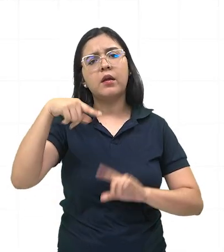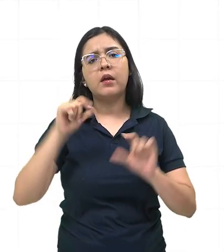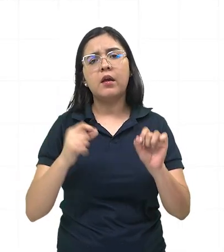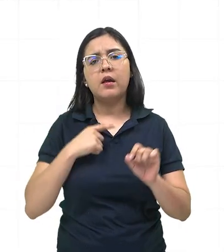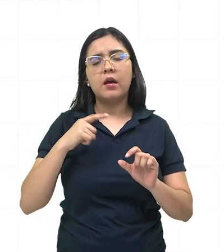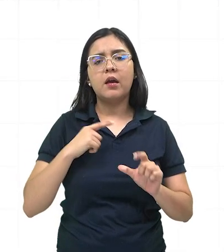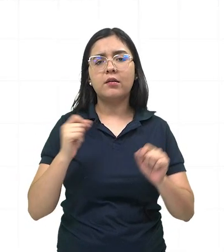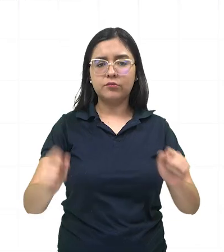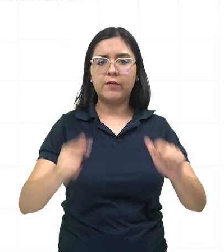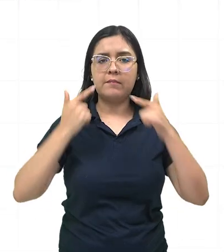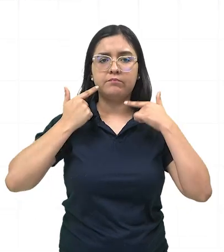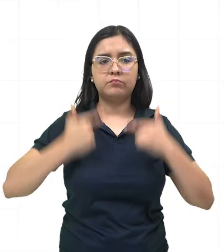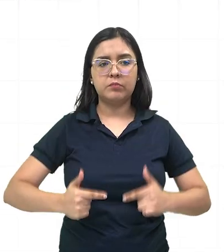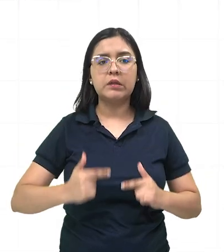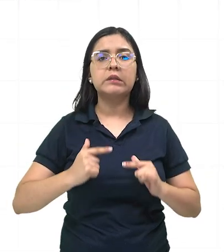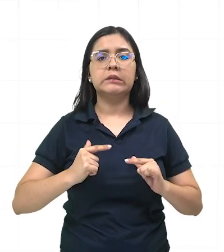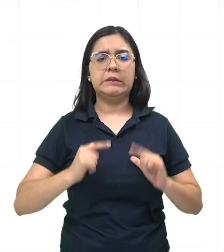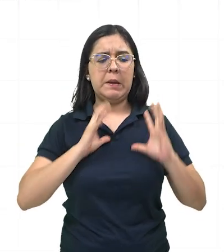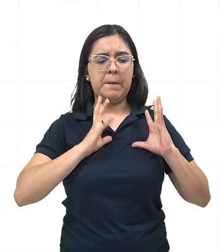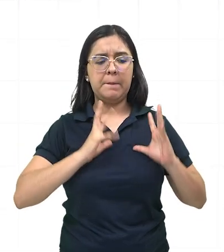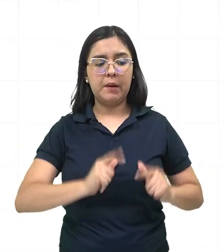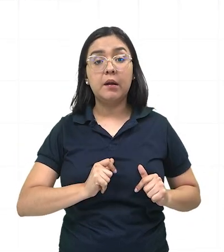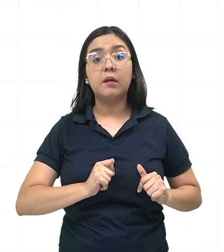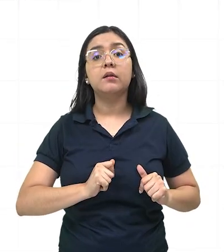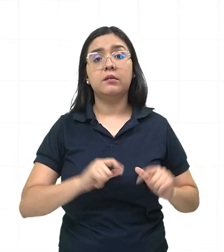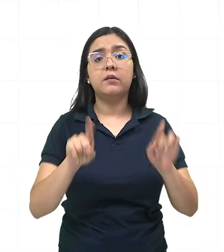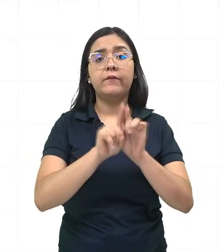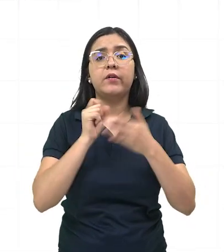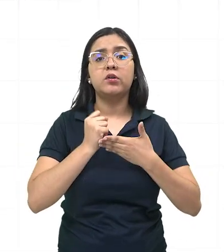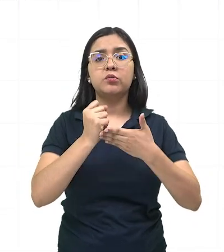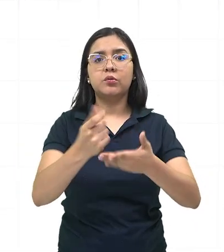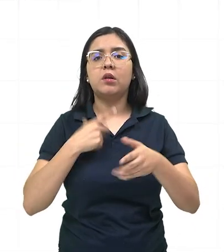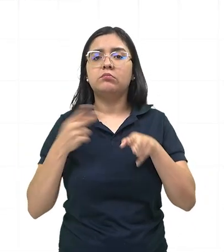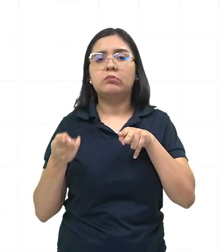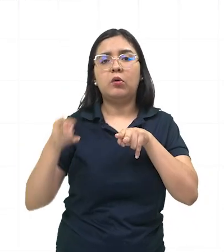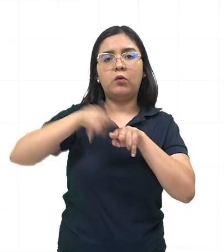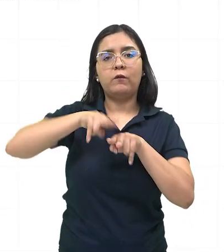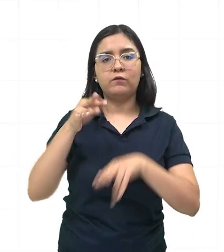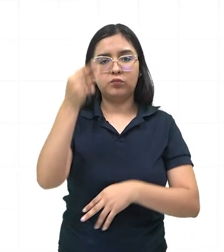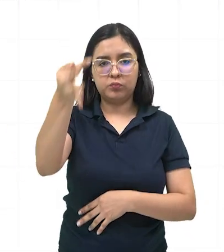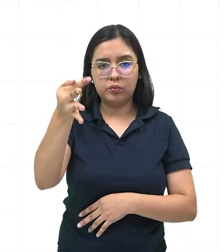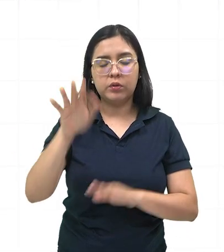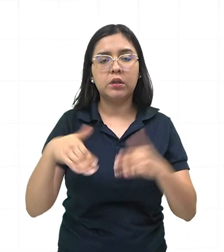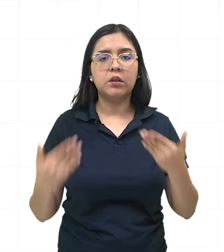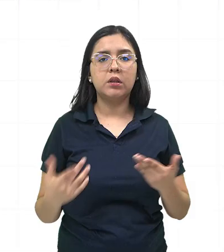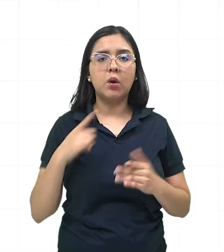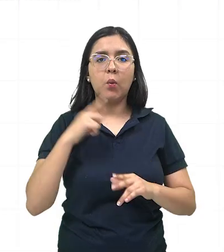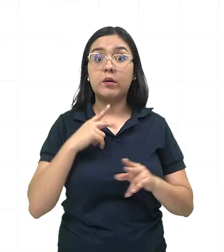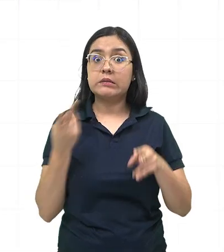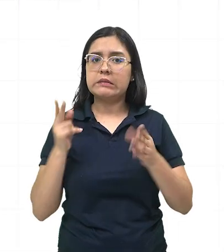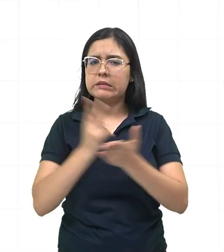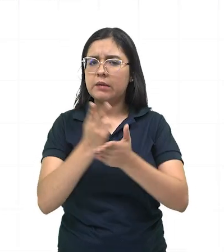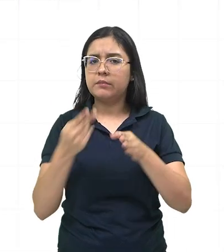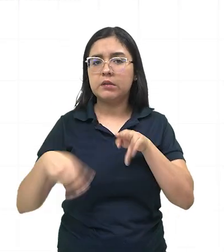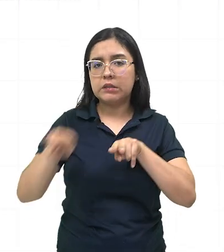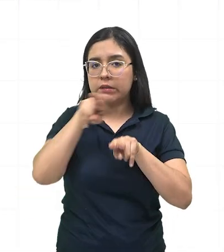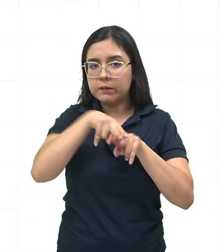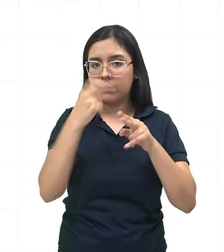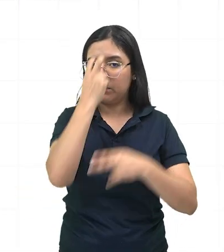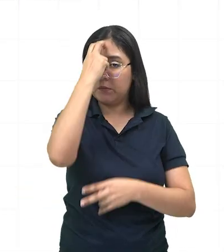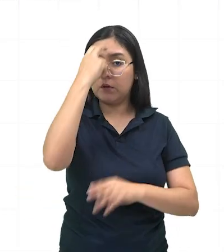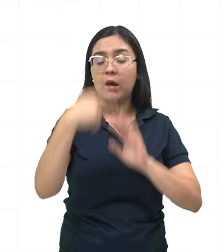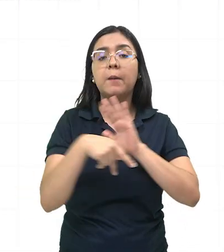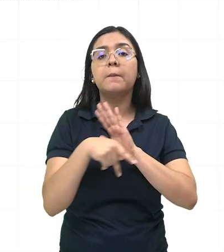processo de purificação, que o ajudará na reencarnação futura. Então, cada reencarnação para o hindu